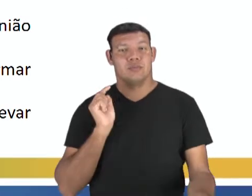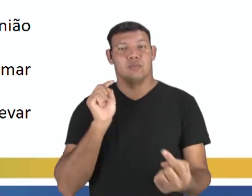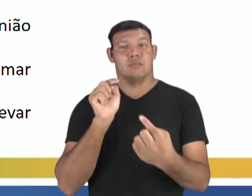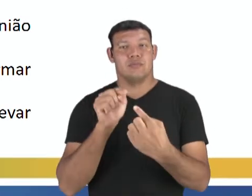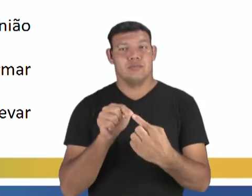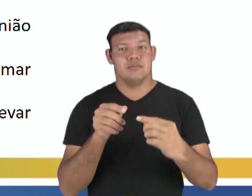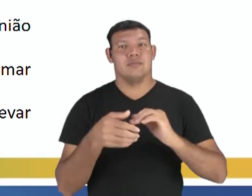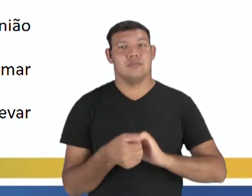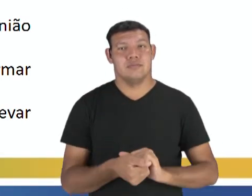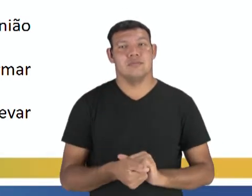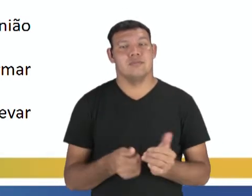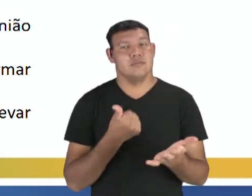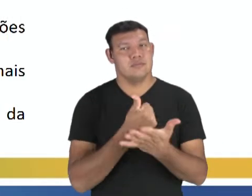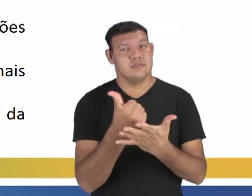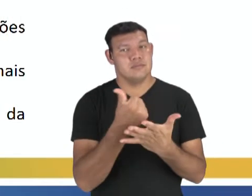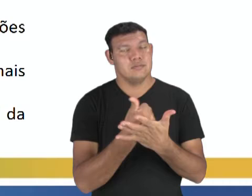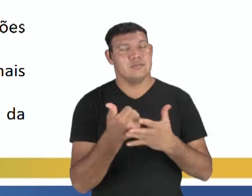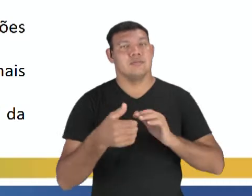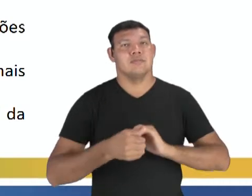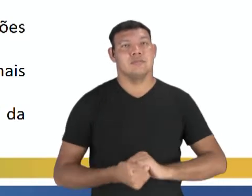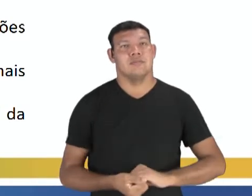objetivo de levar a uma ação.